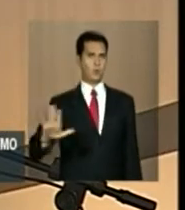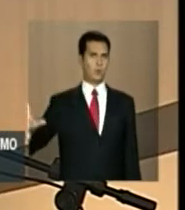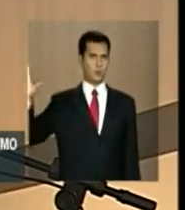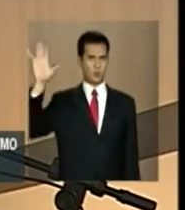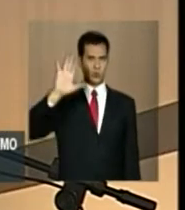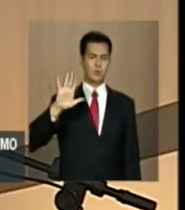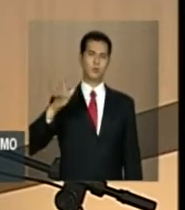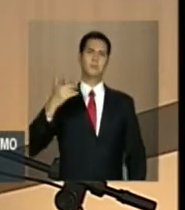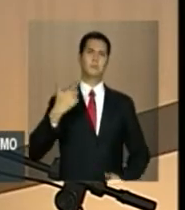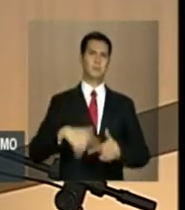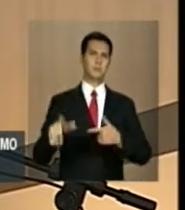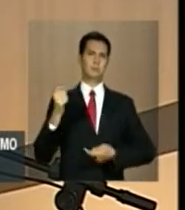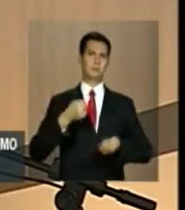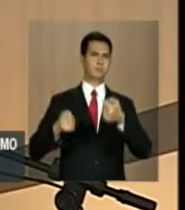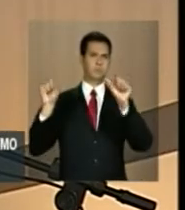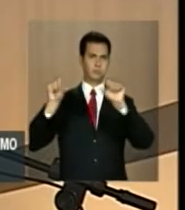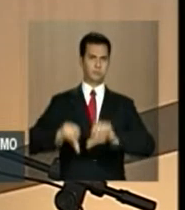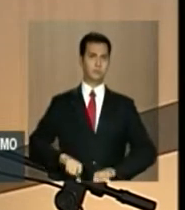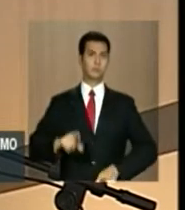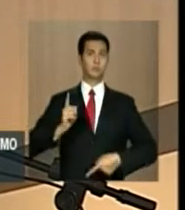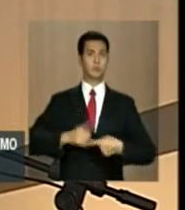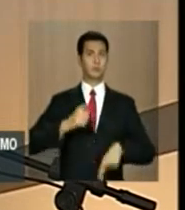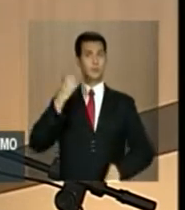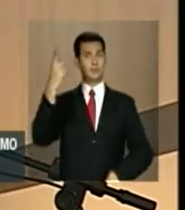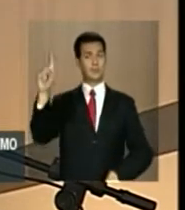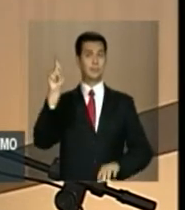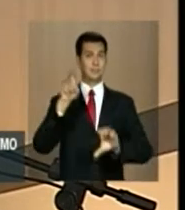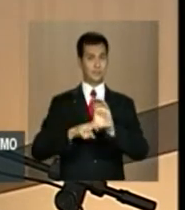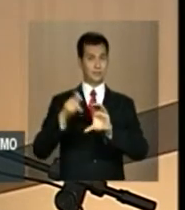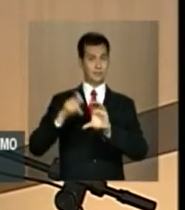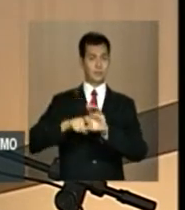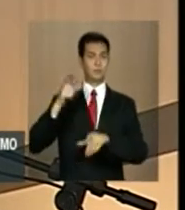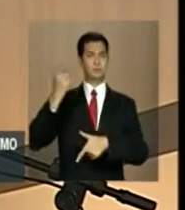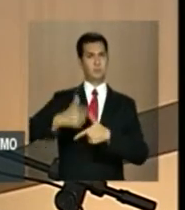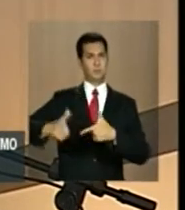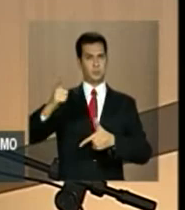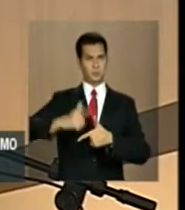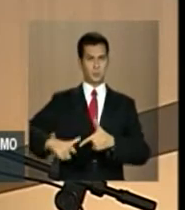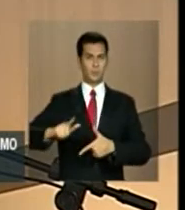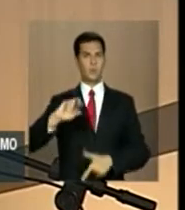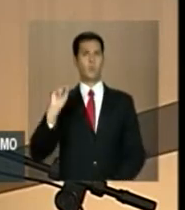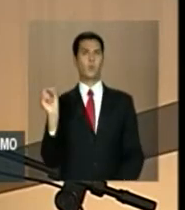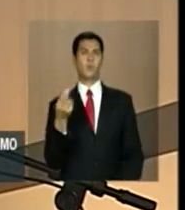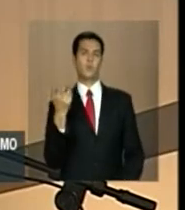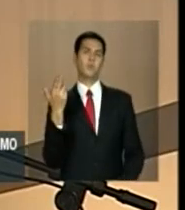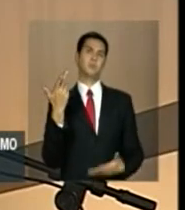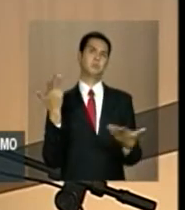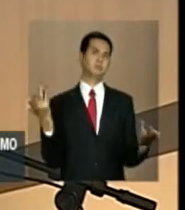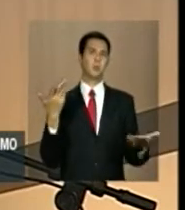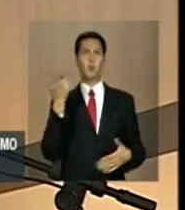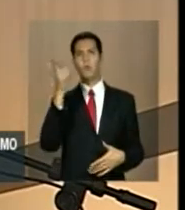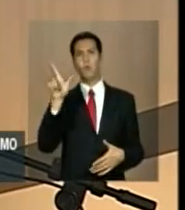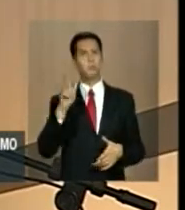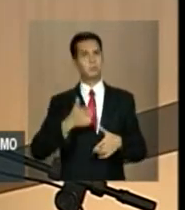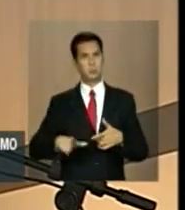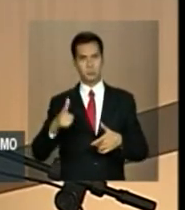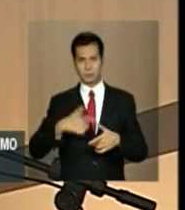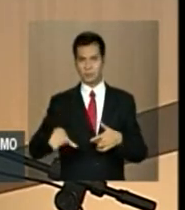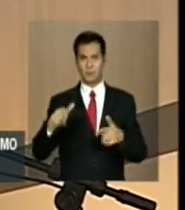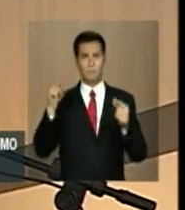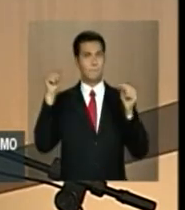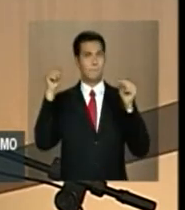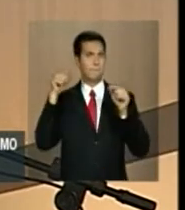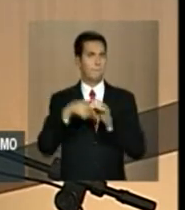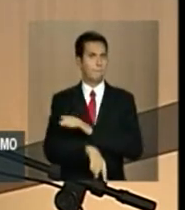crise soberana das dívidas ou a algum problema mais sério do que já está no